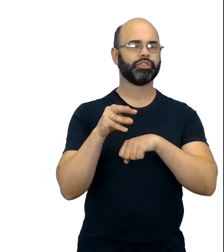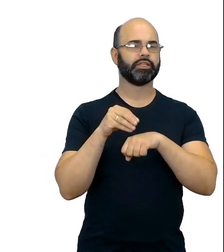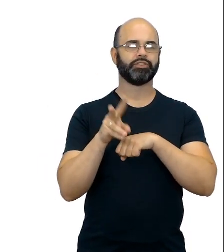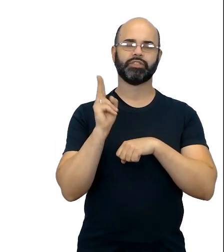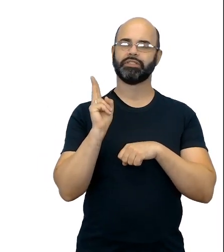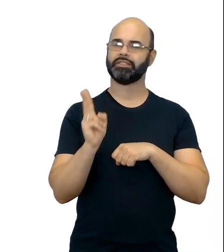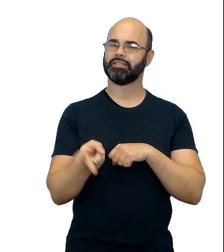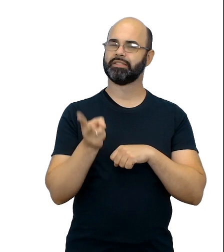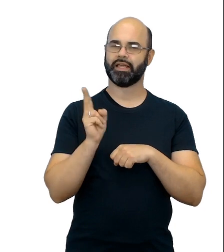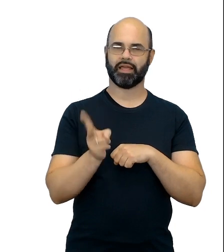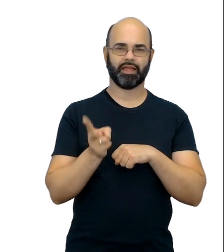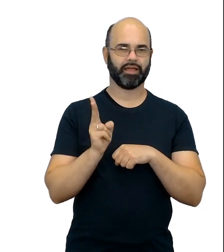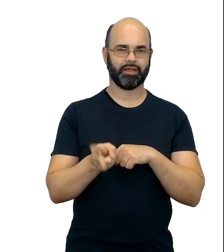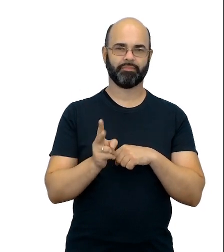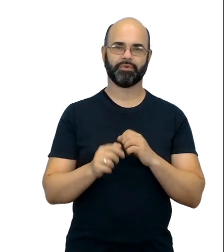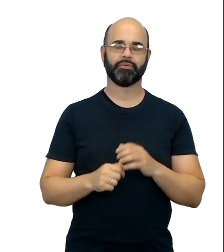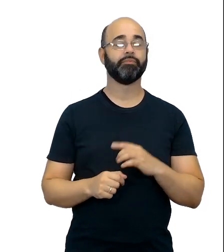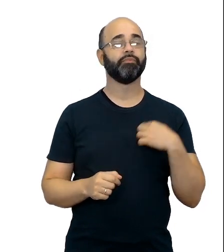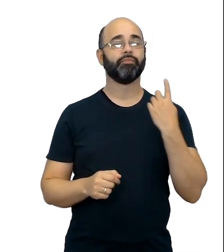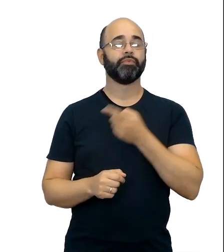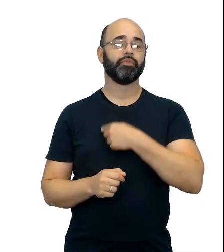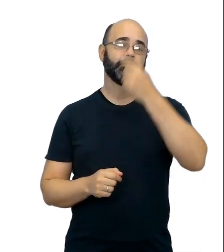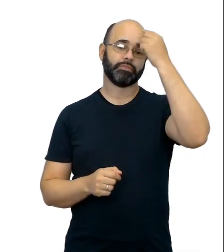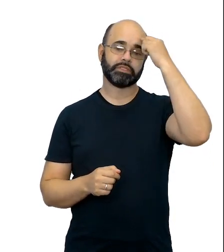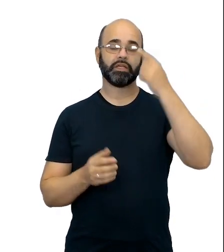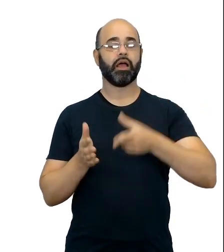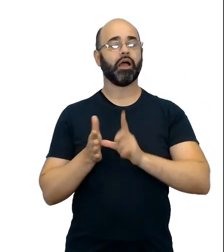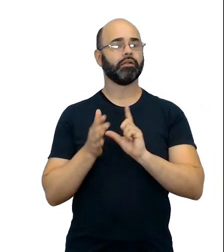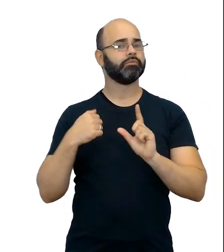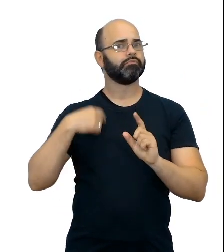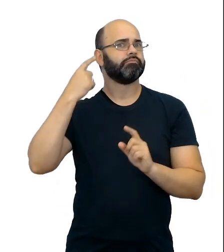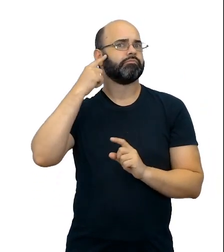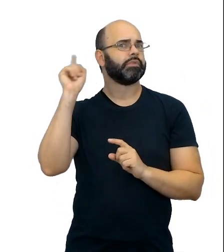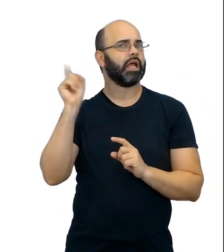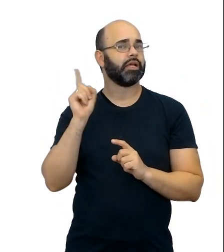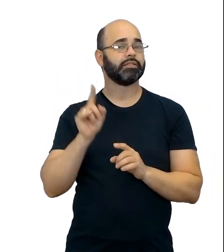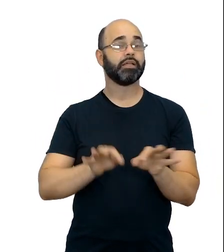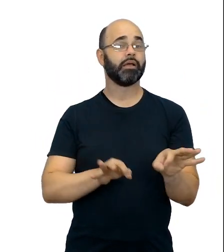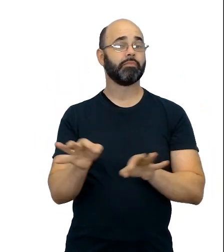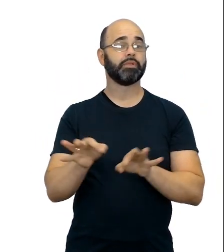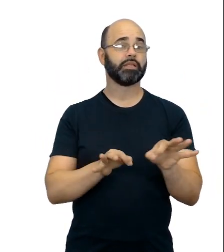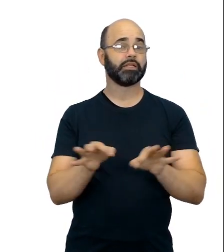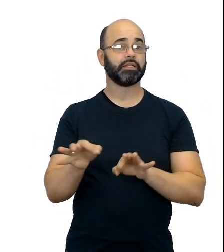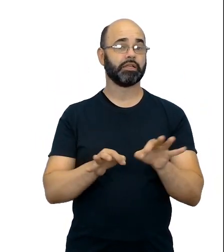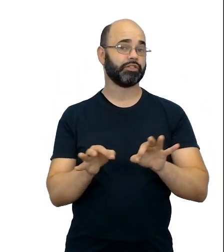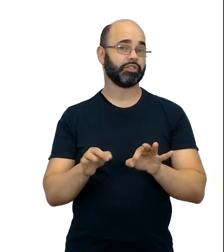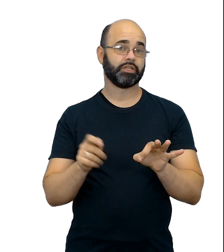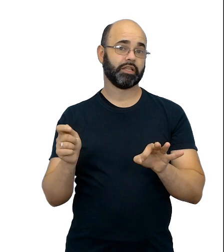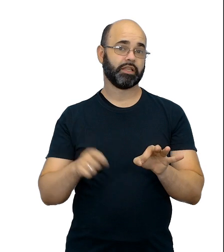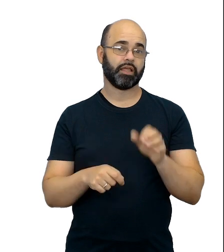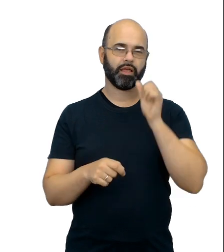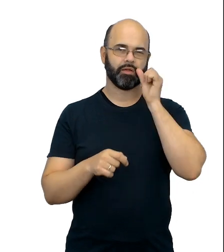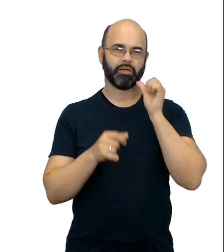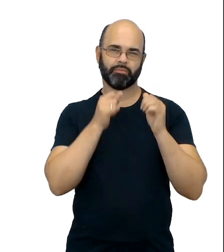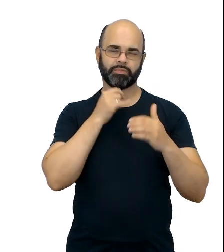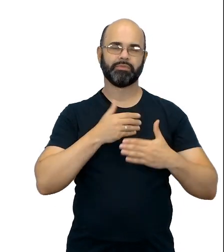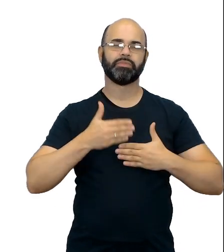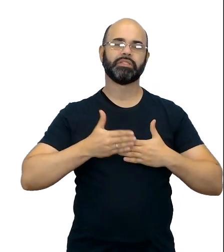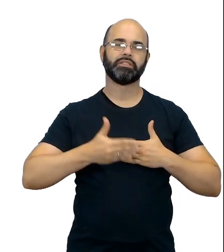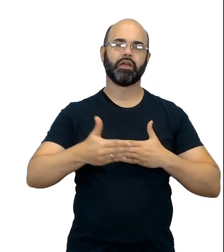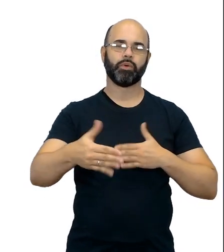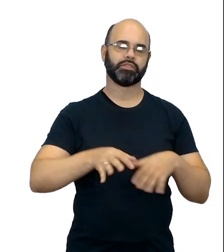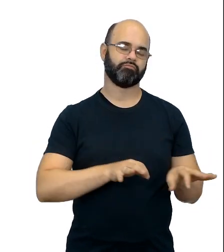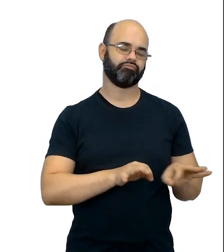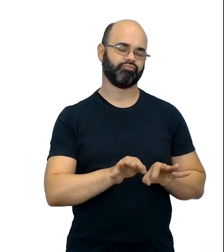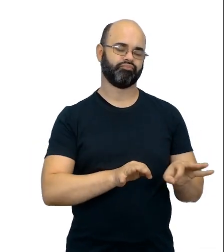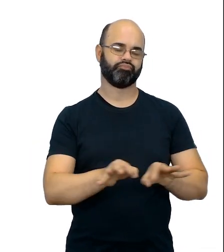com que a gente pense algumas coisas que às vezes a gente não tinha pensado para planejar o desenvolvimento dessa sequência, tá? Então,